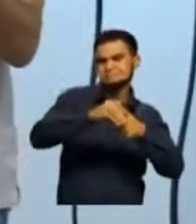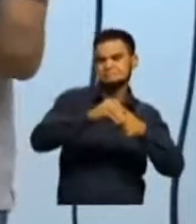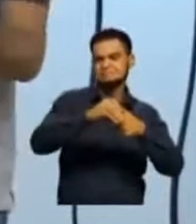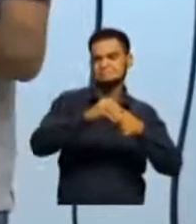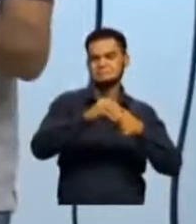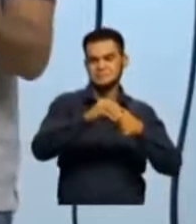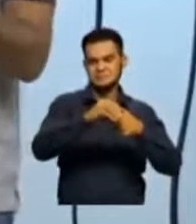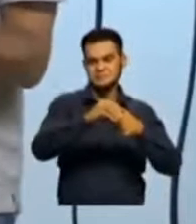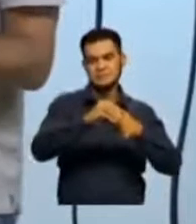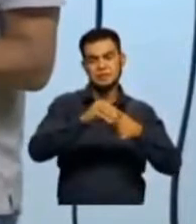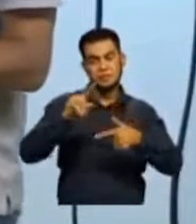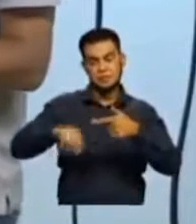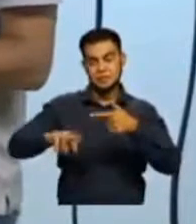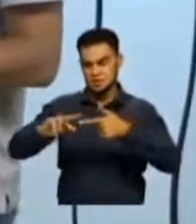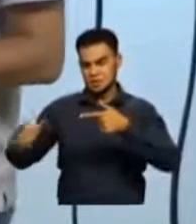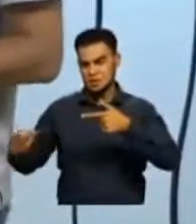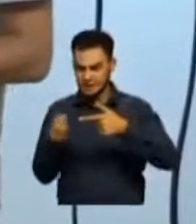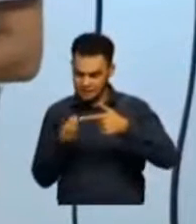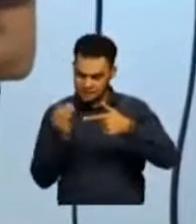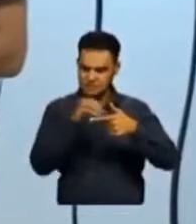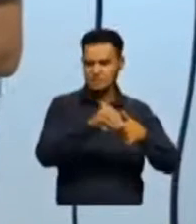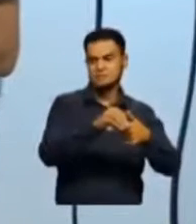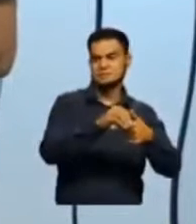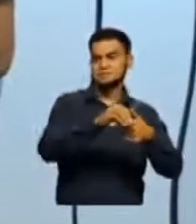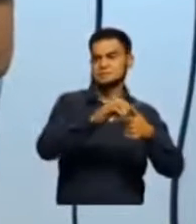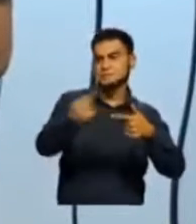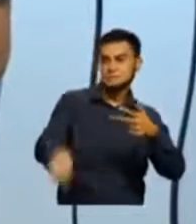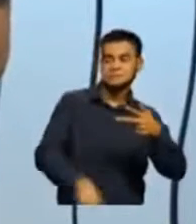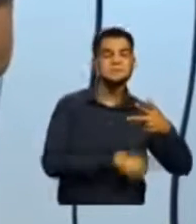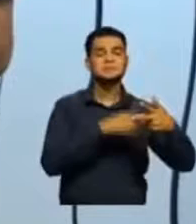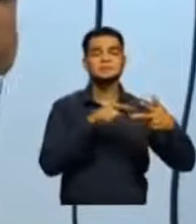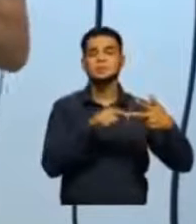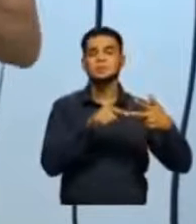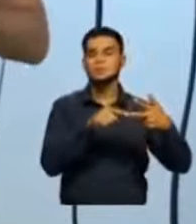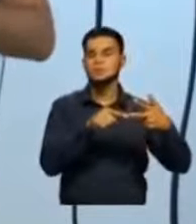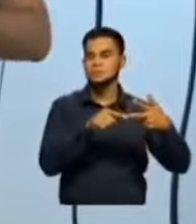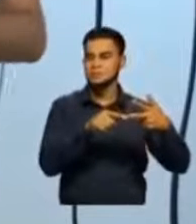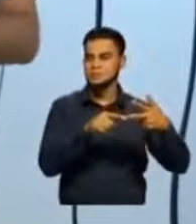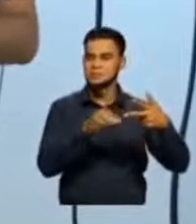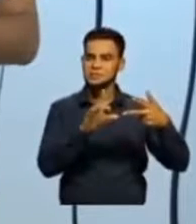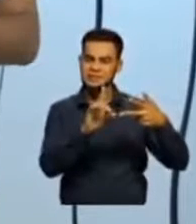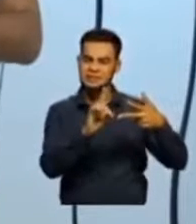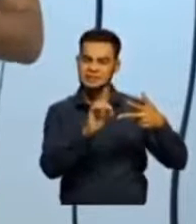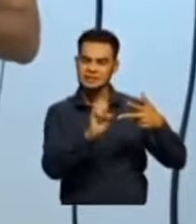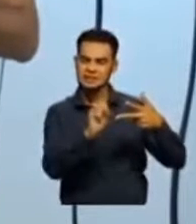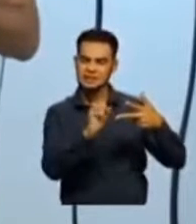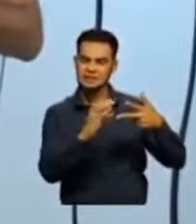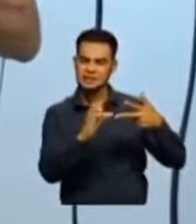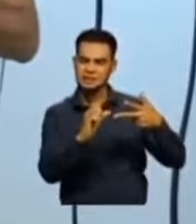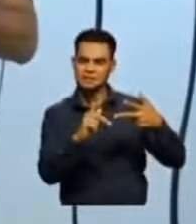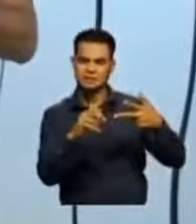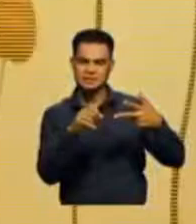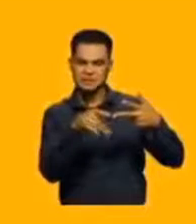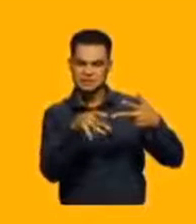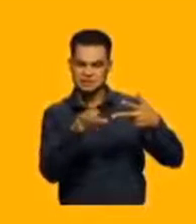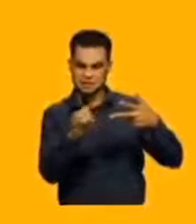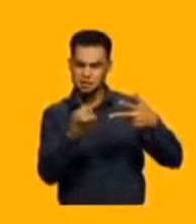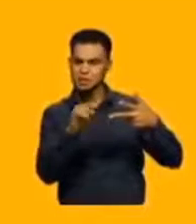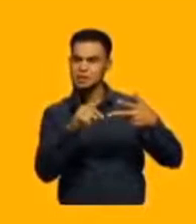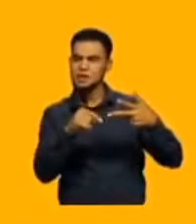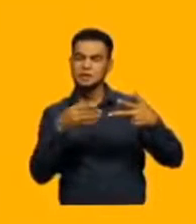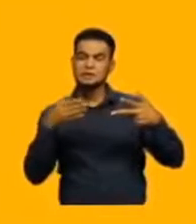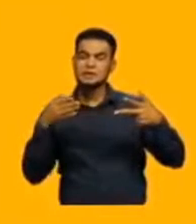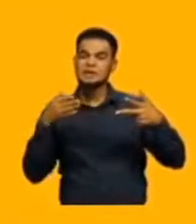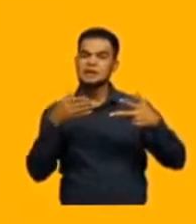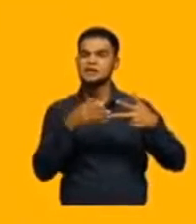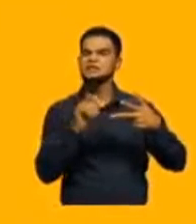material genético viral. Nós temos depois, então, a descapsidação. Quando o vírus entra, ocorre,